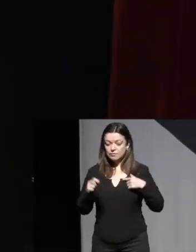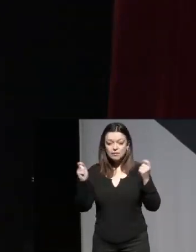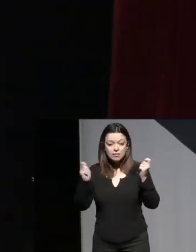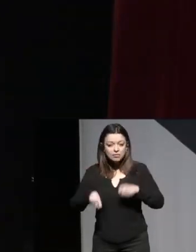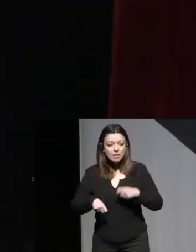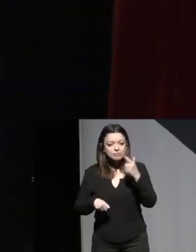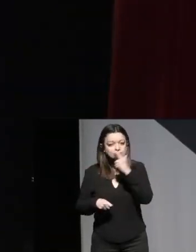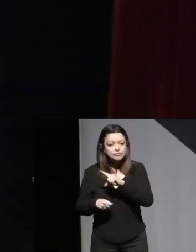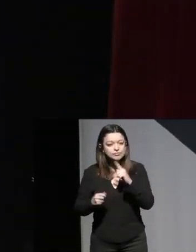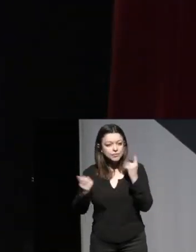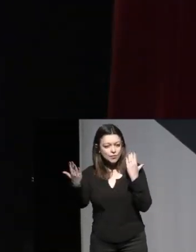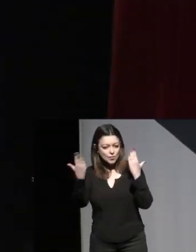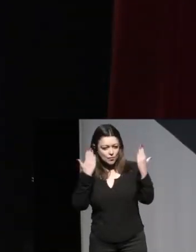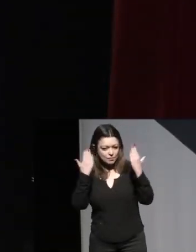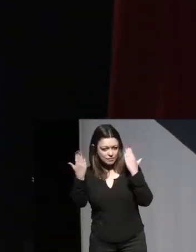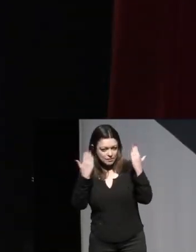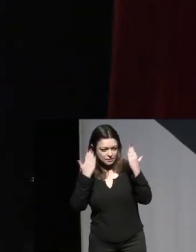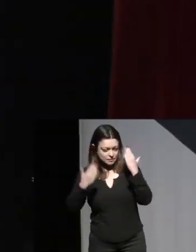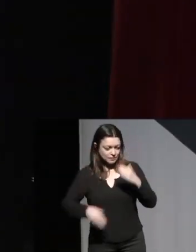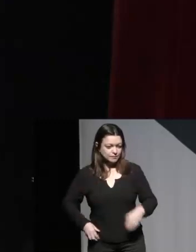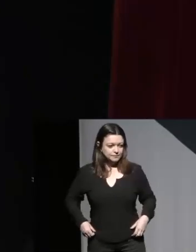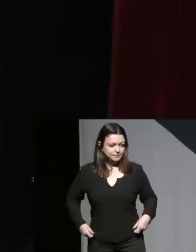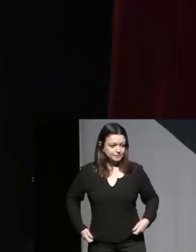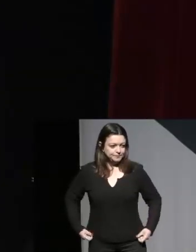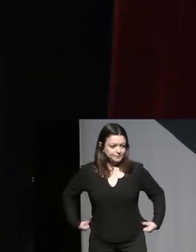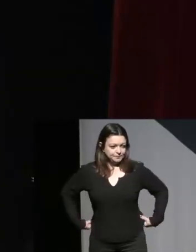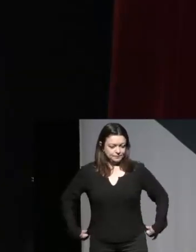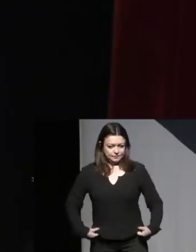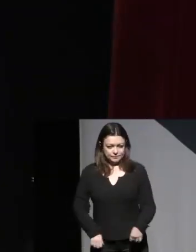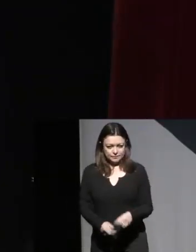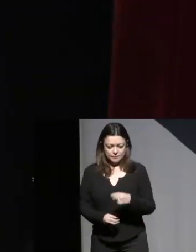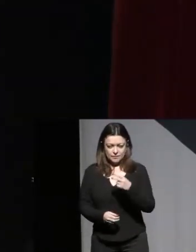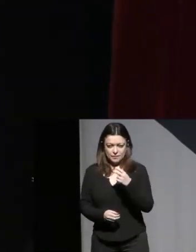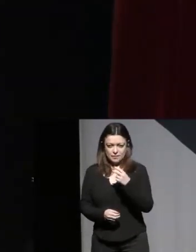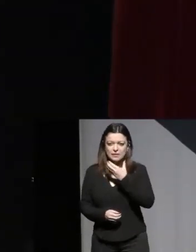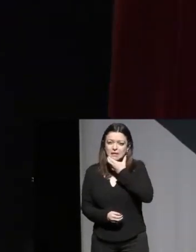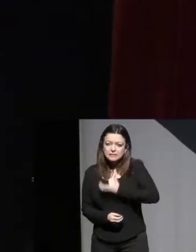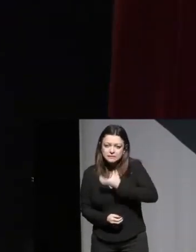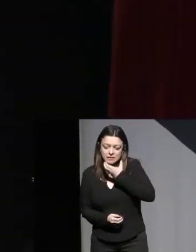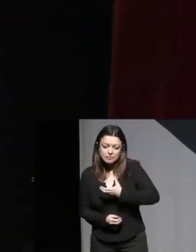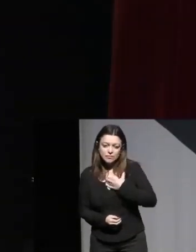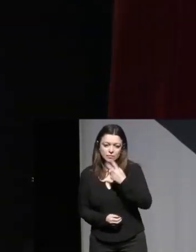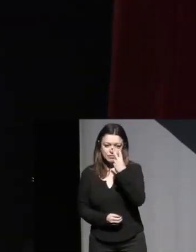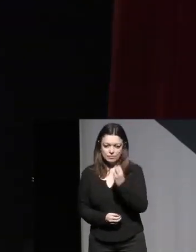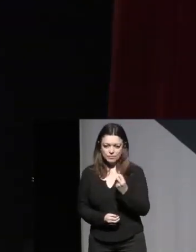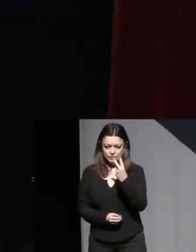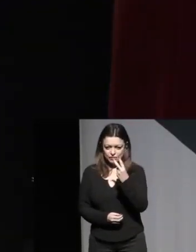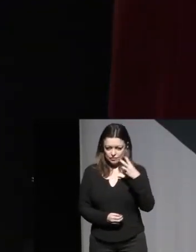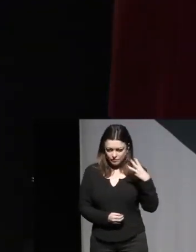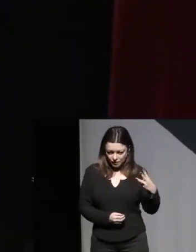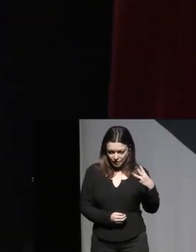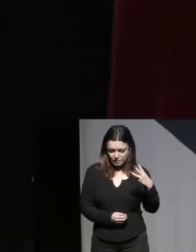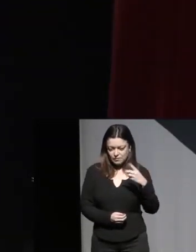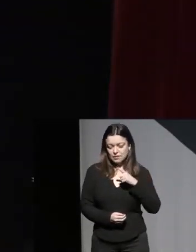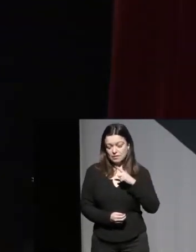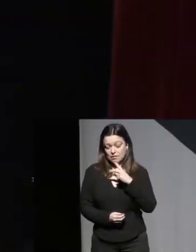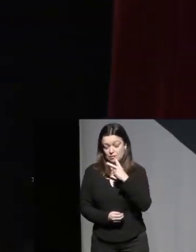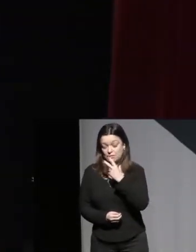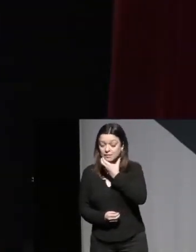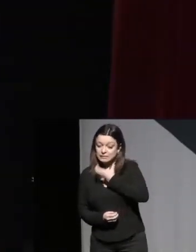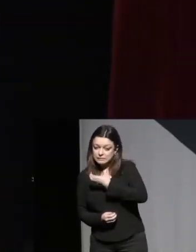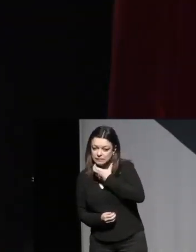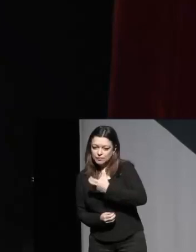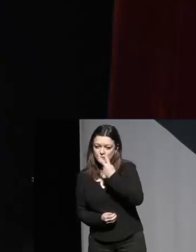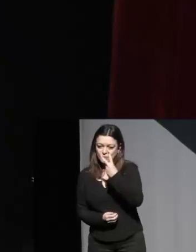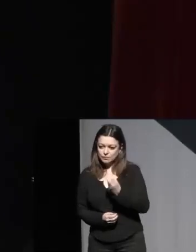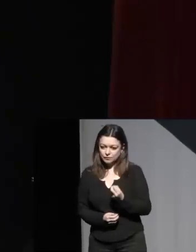Em dezembro de 2022, houve arrecadação tributária federal neste mês de dezembro de 2022,